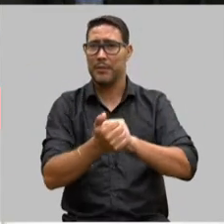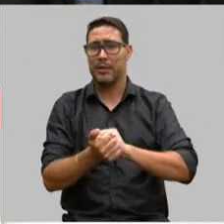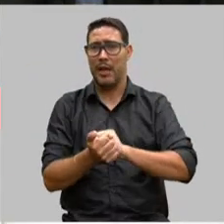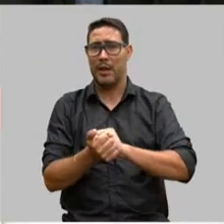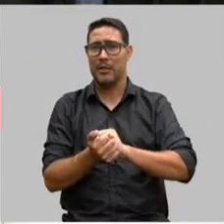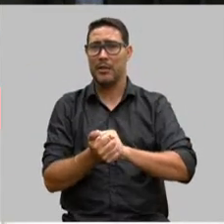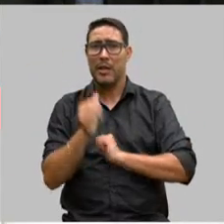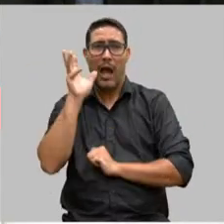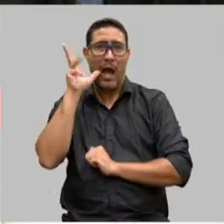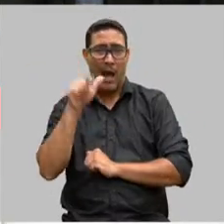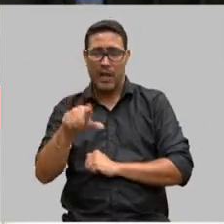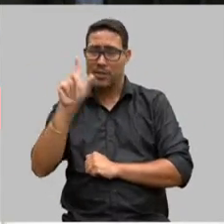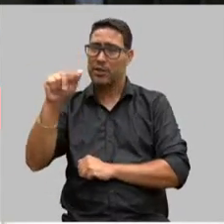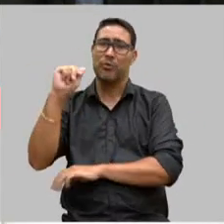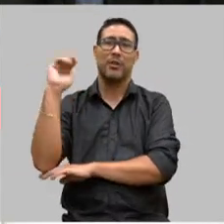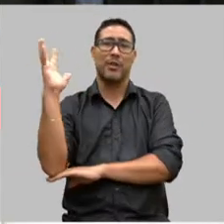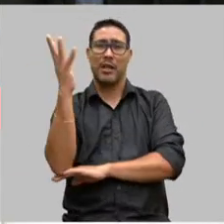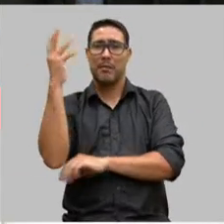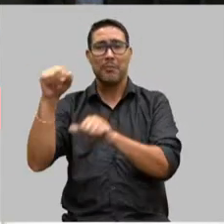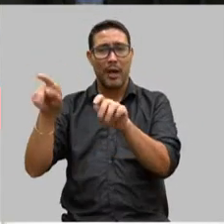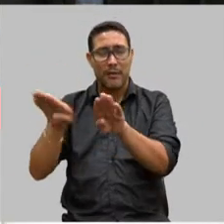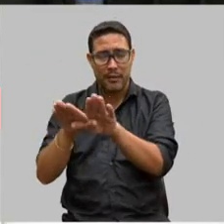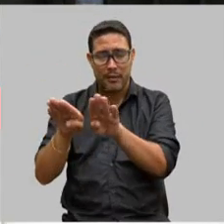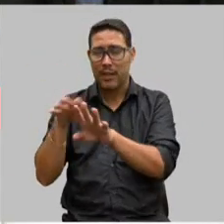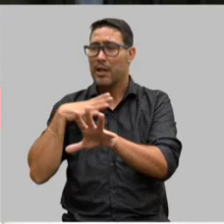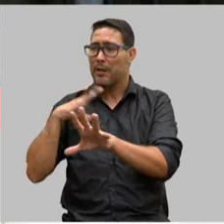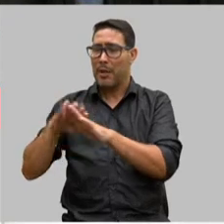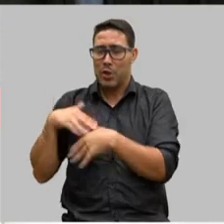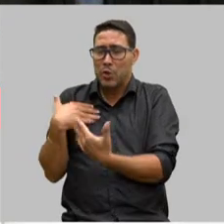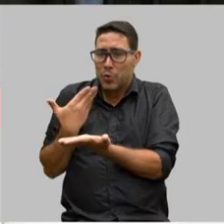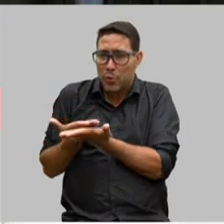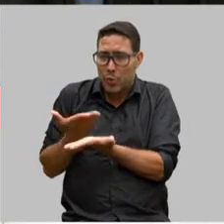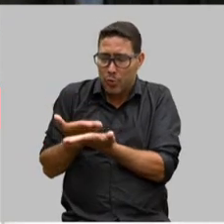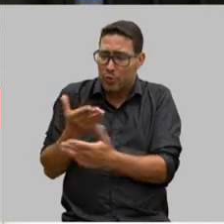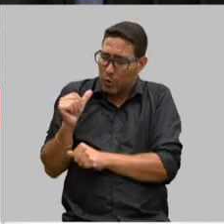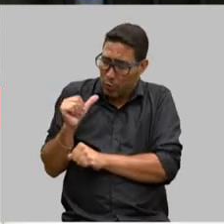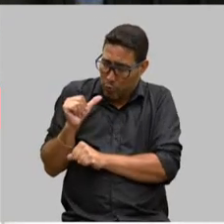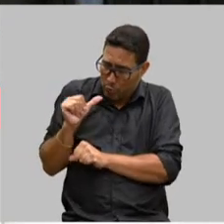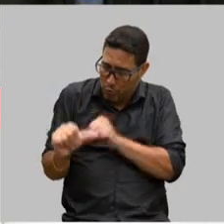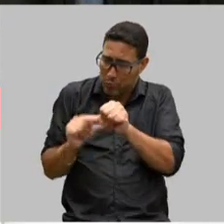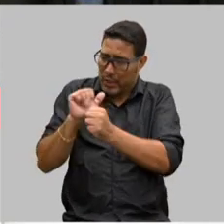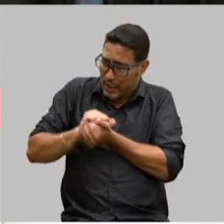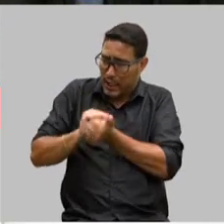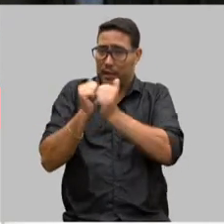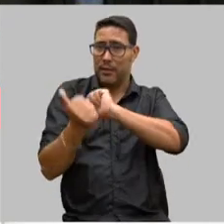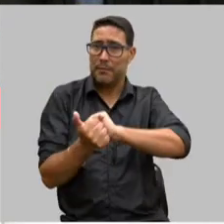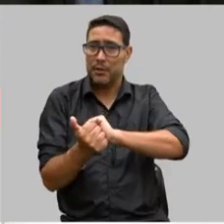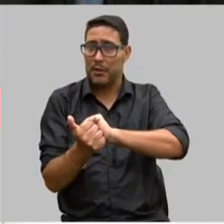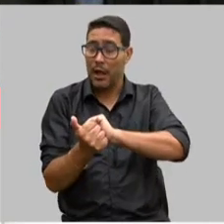mudança climática? E estão estudando lá como se adaptar nessa... Eles se adaptam.